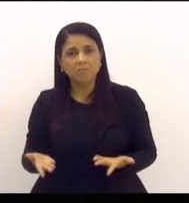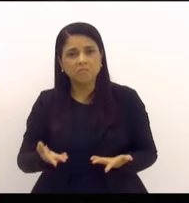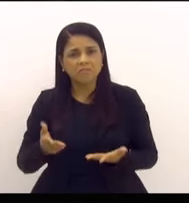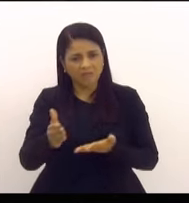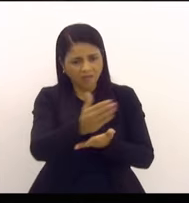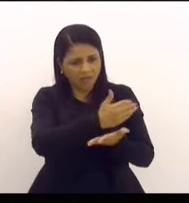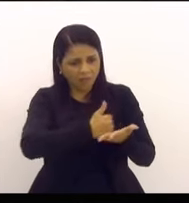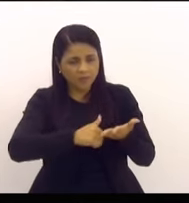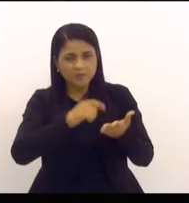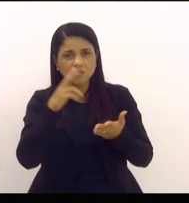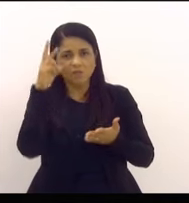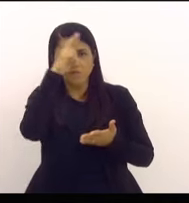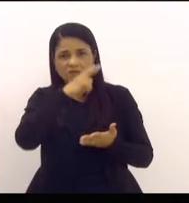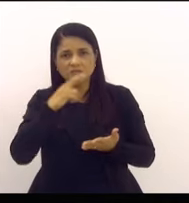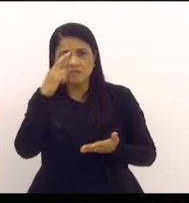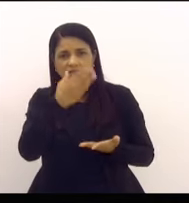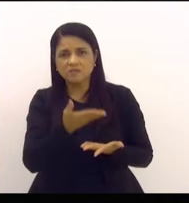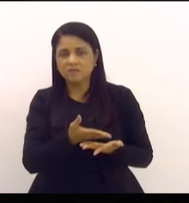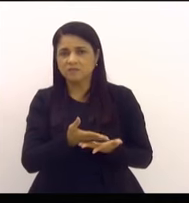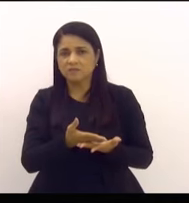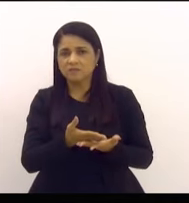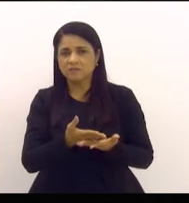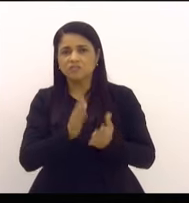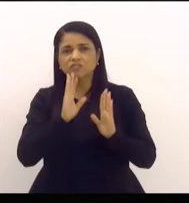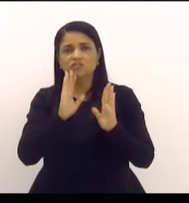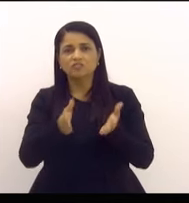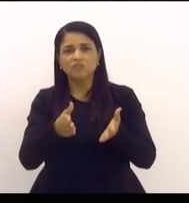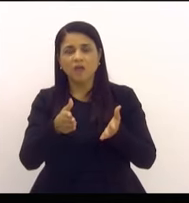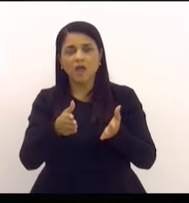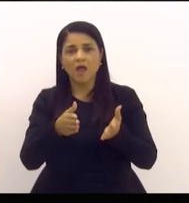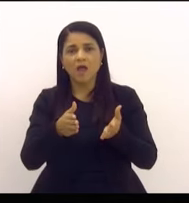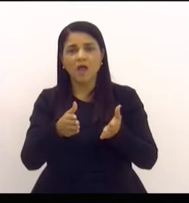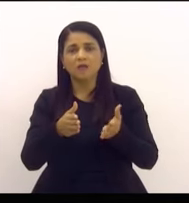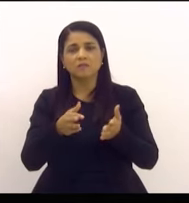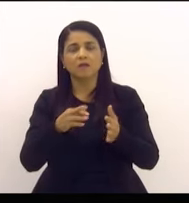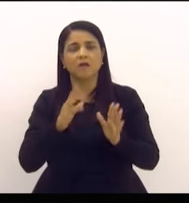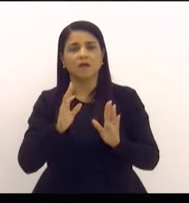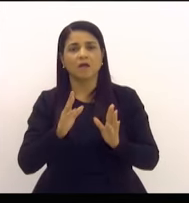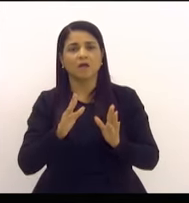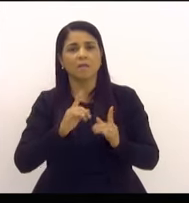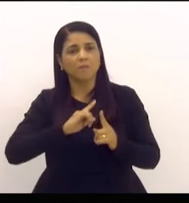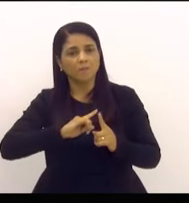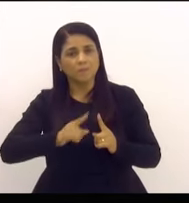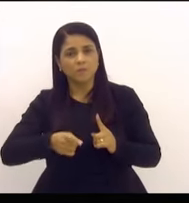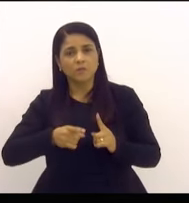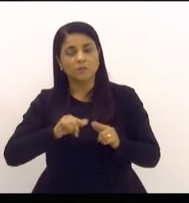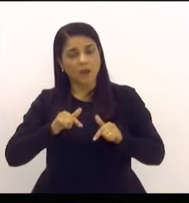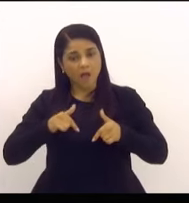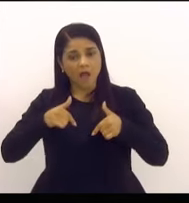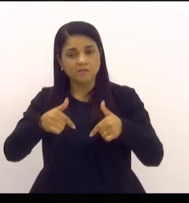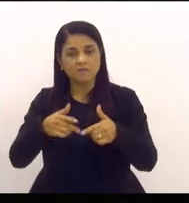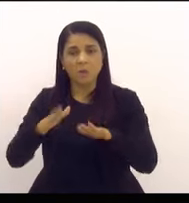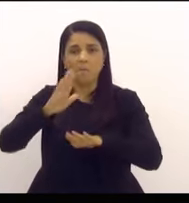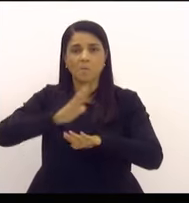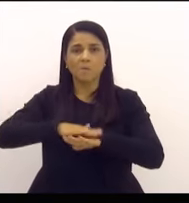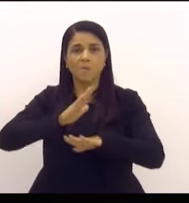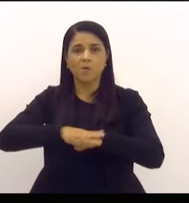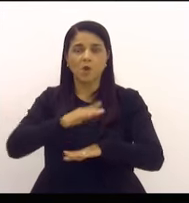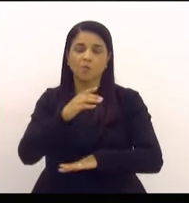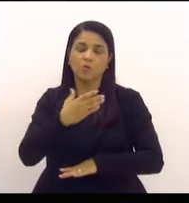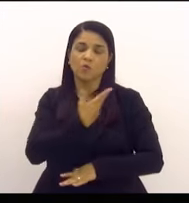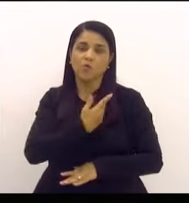O regime de recuperação fiscal já está maculado pela ação do próprio governo